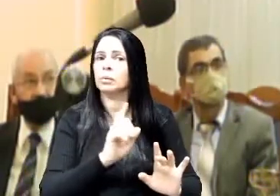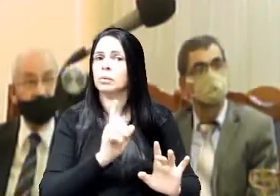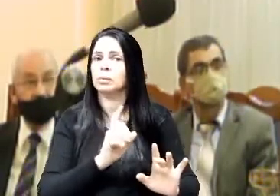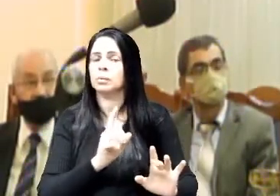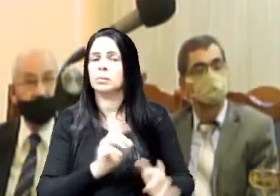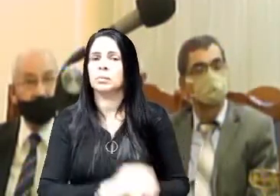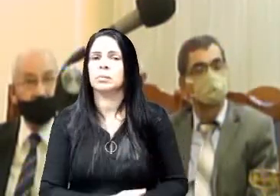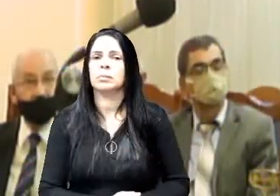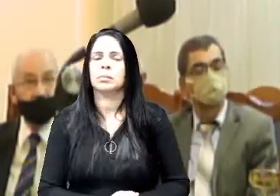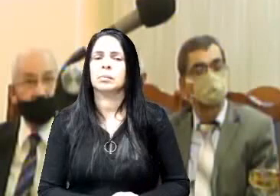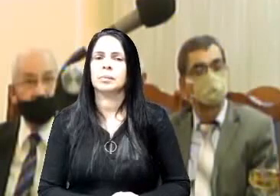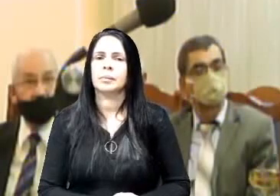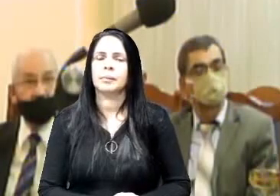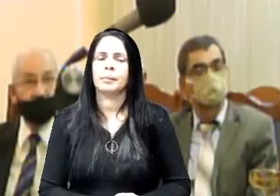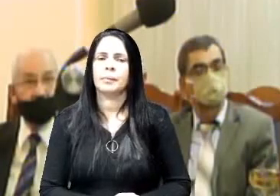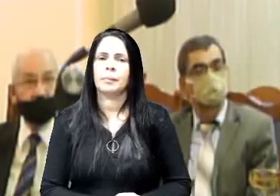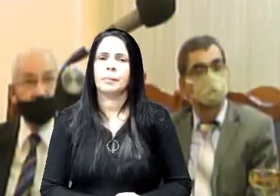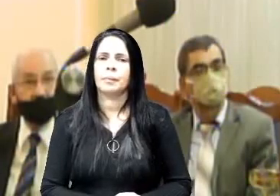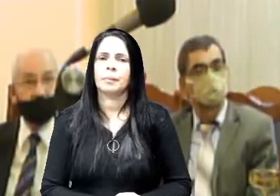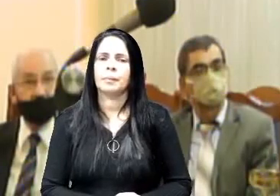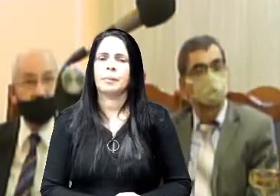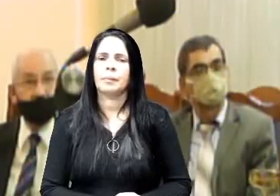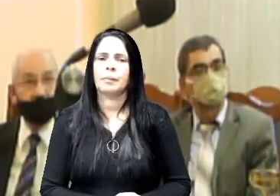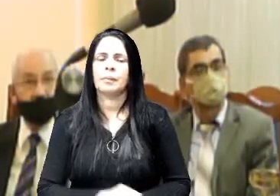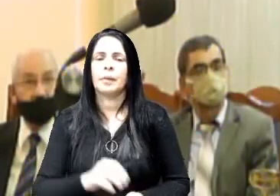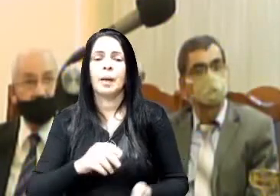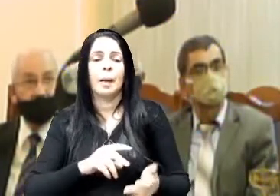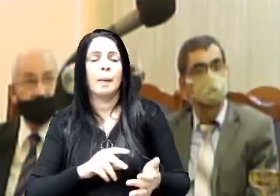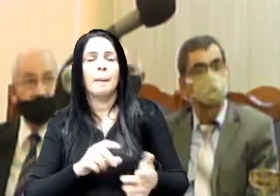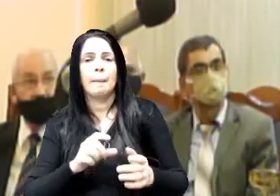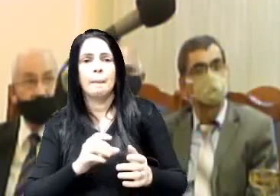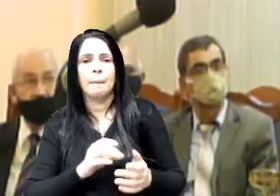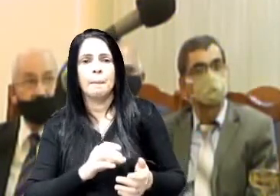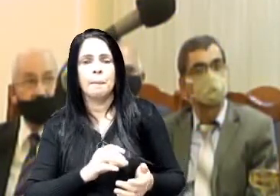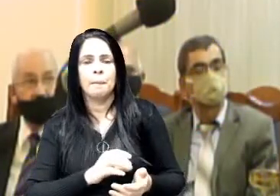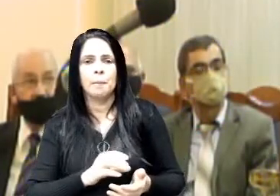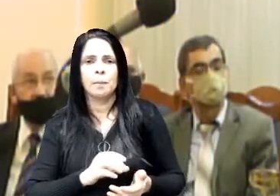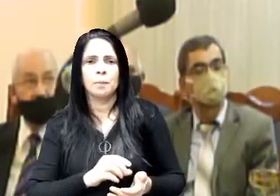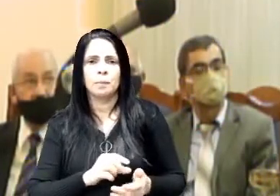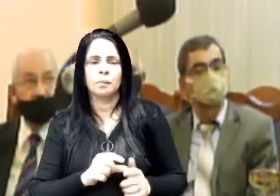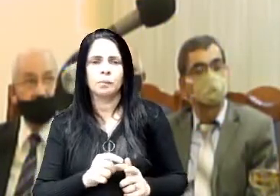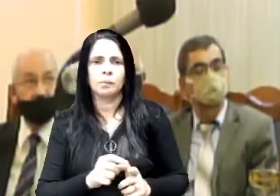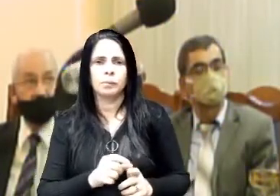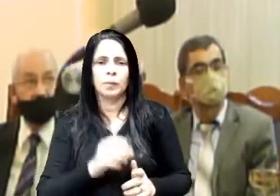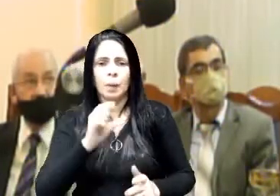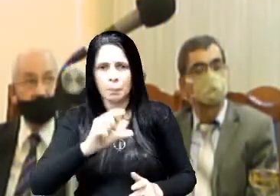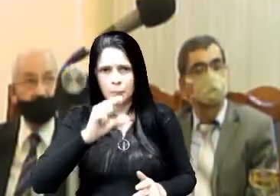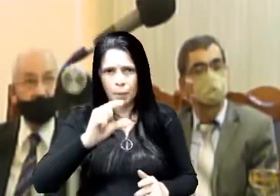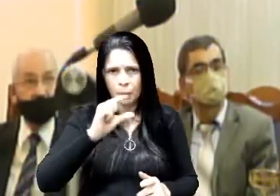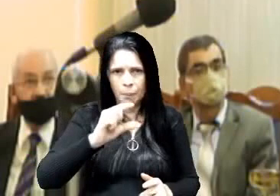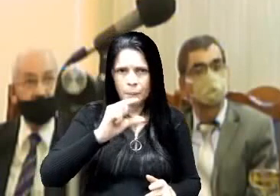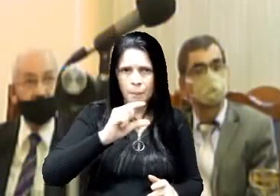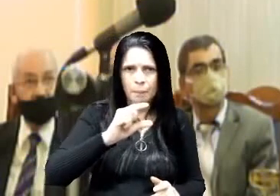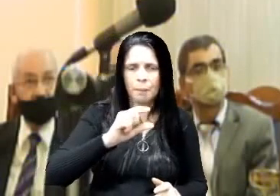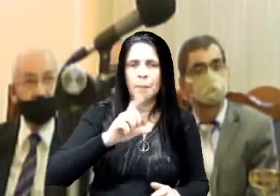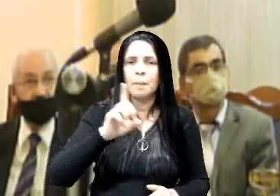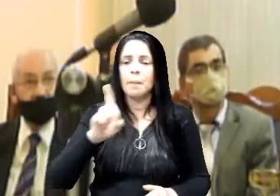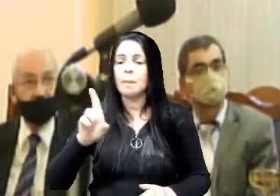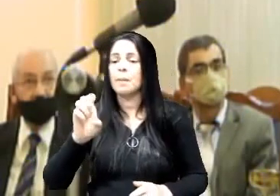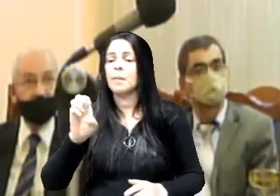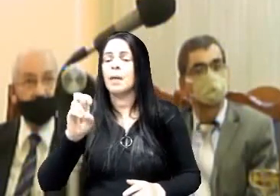texto está dizendo aí. A palavra usada aí é eusebeia, que significa devoto, pio, contrário de